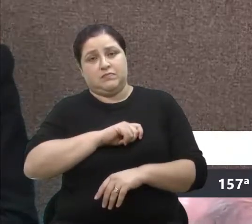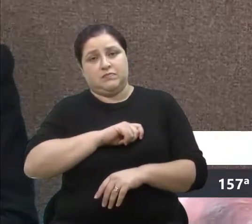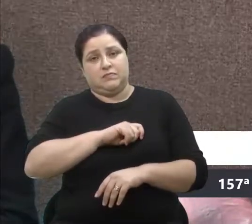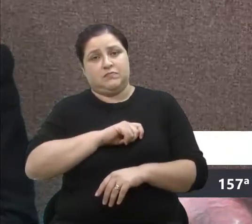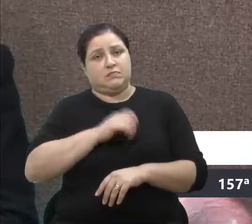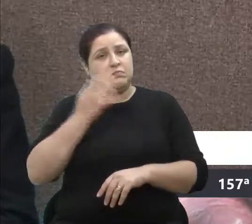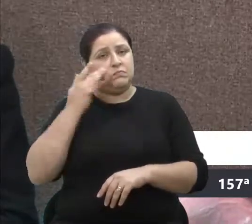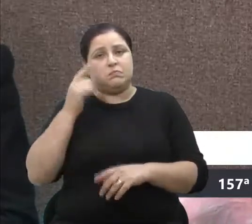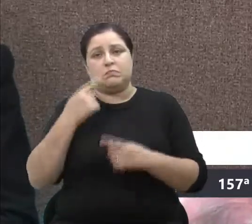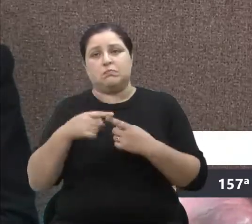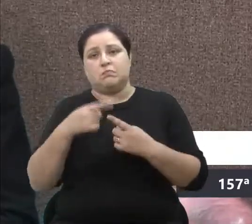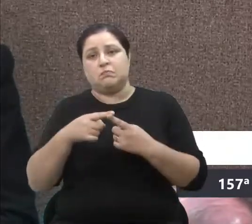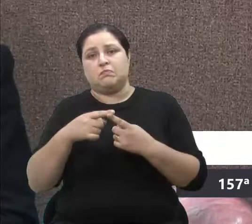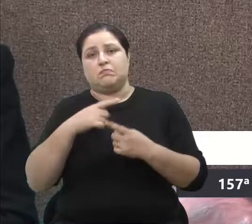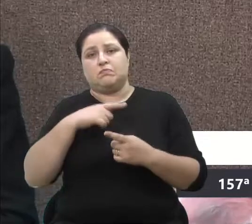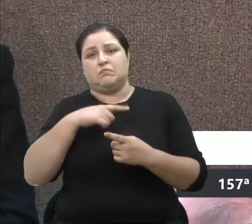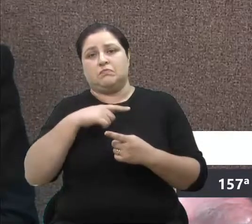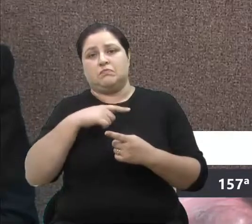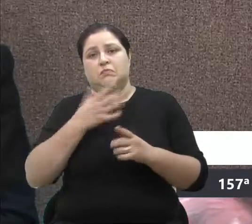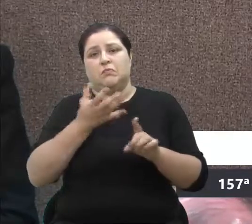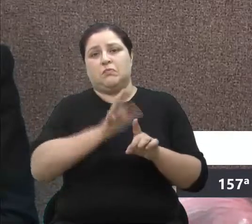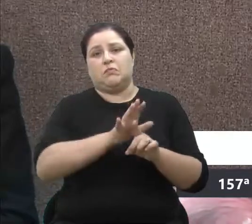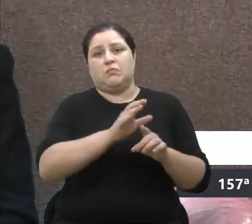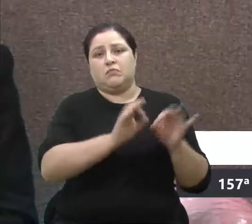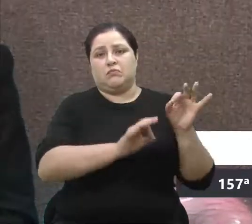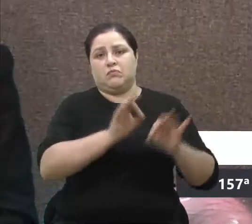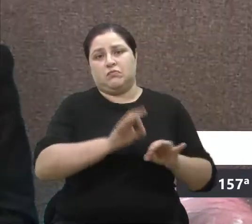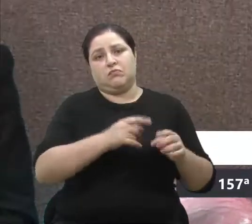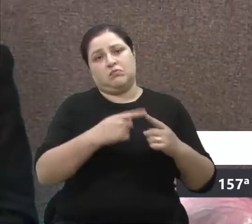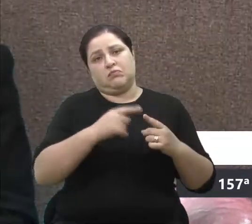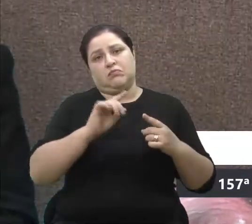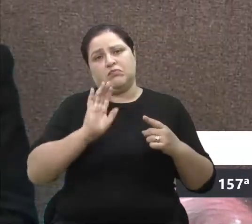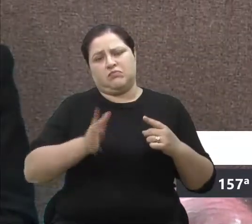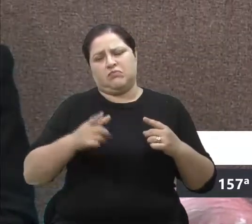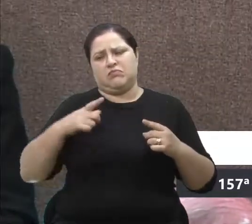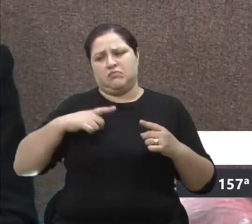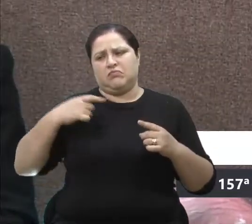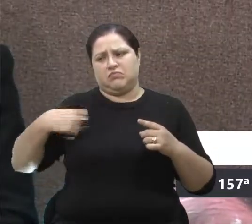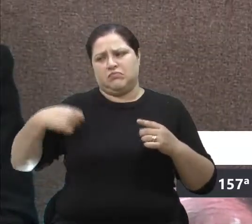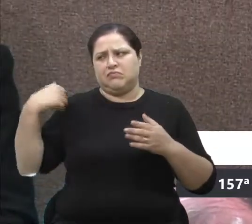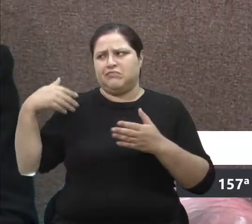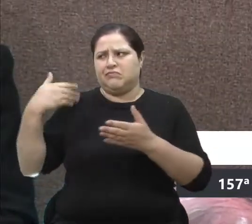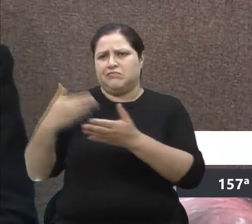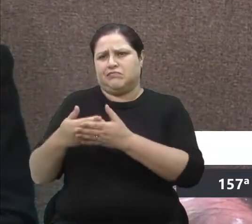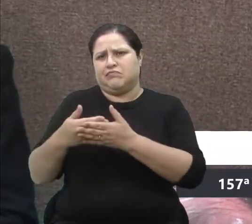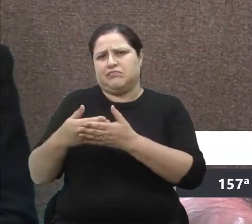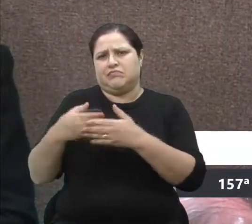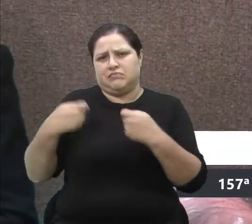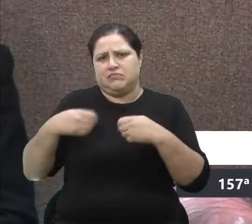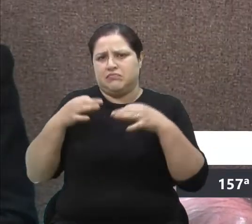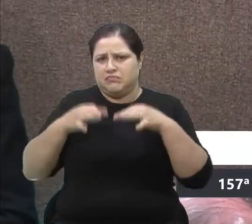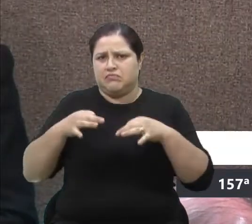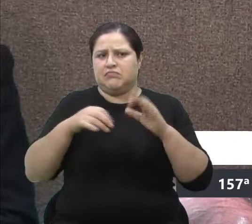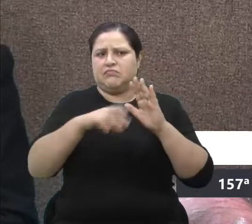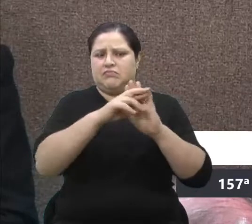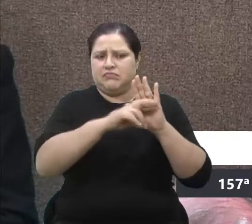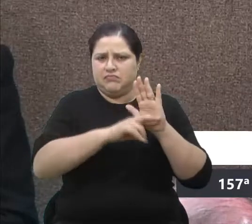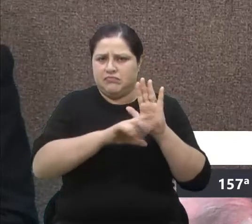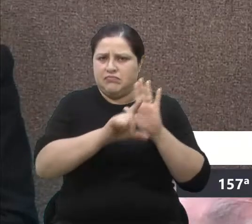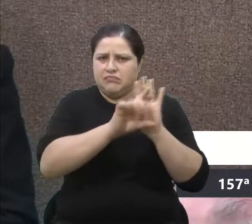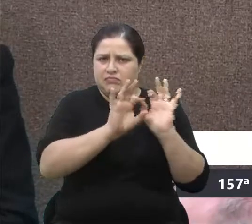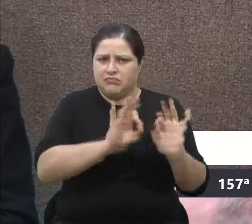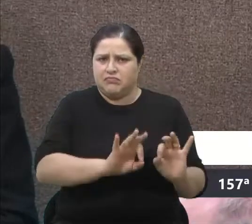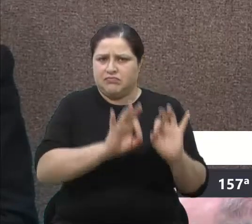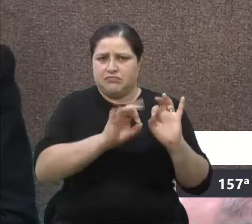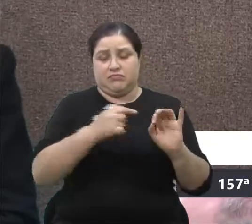verdade, ele coloca o que já deveria ser desde sempre, né? Então, muito importante esse momento. Eu